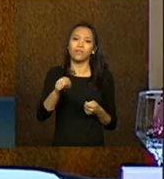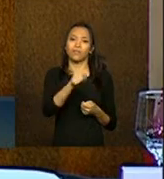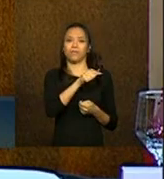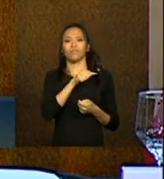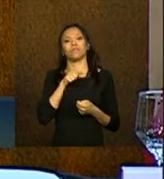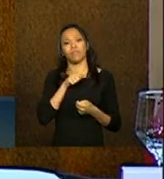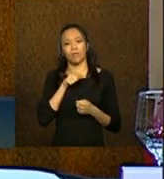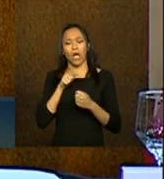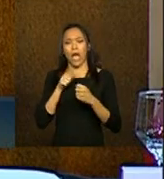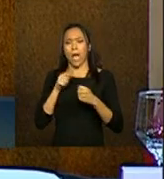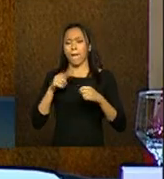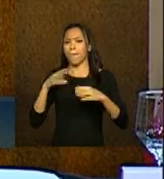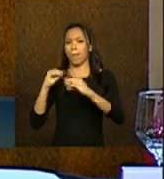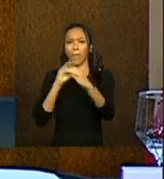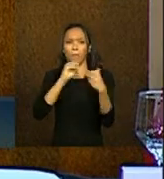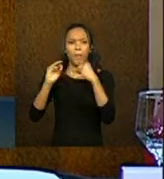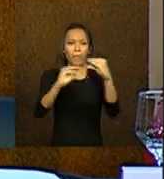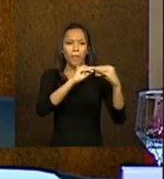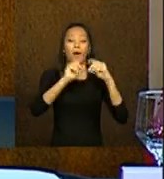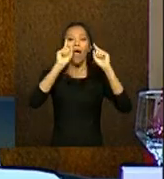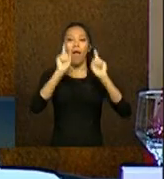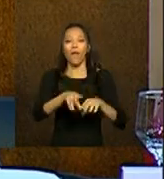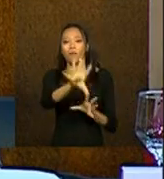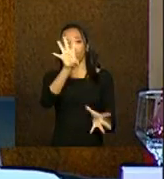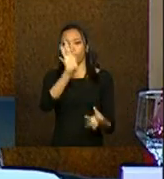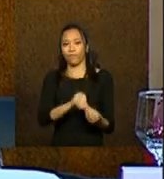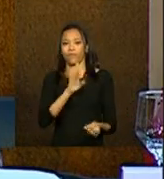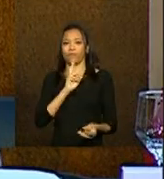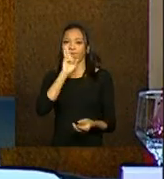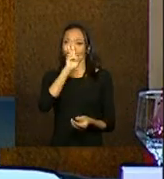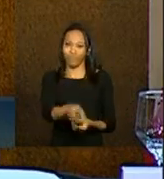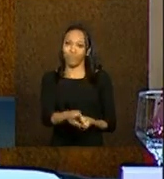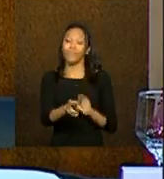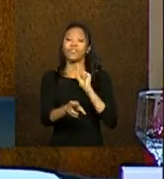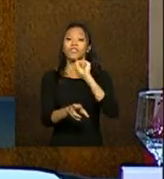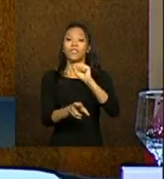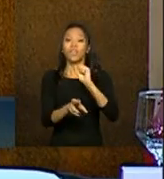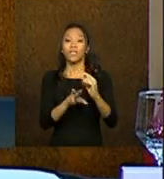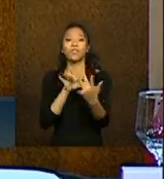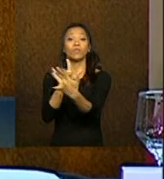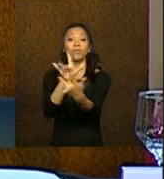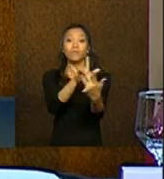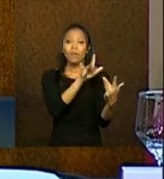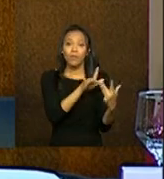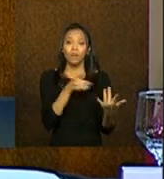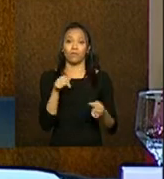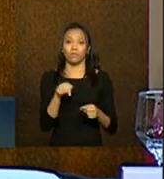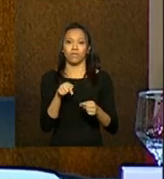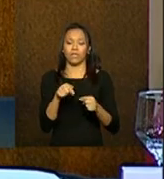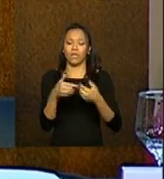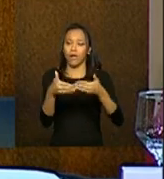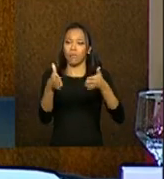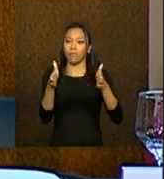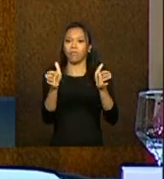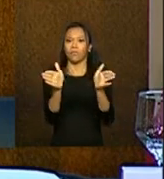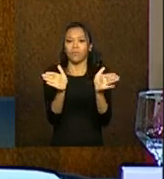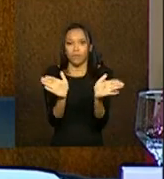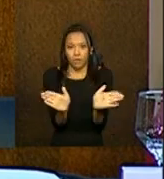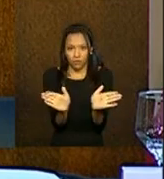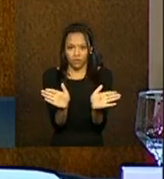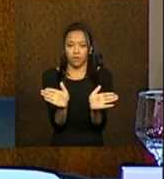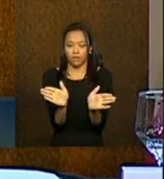resultado dessas políticas é fruto dessa interlocução que certamente ampliou